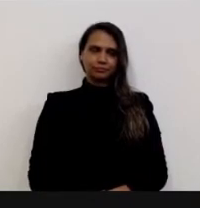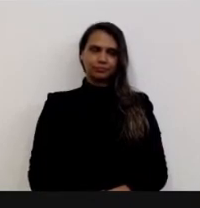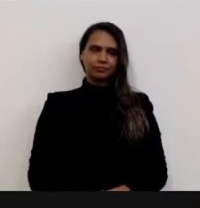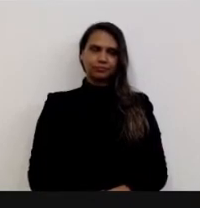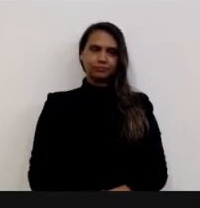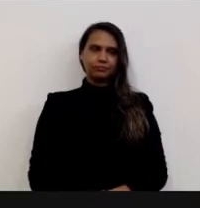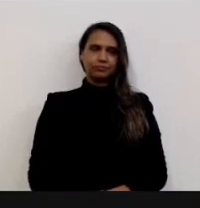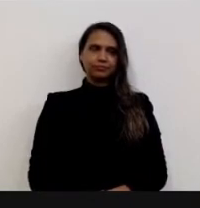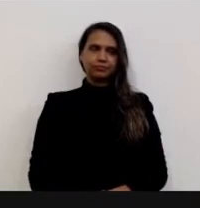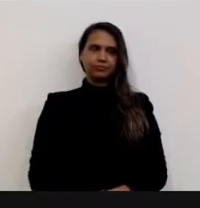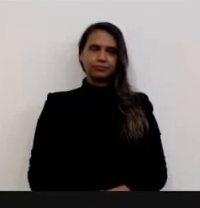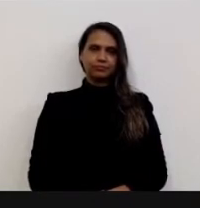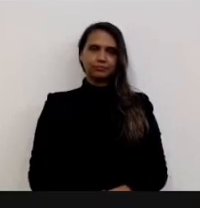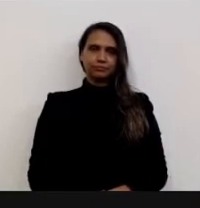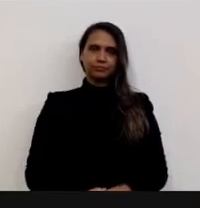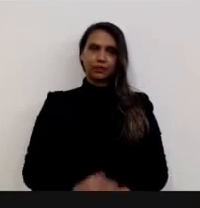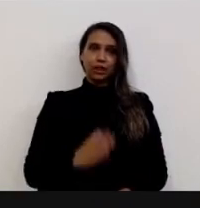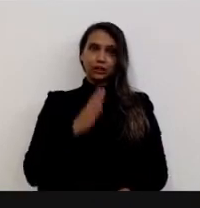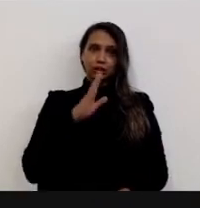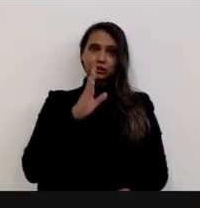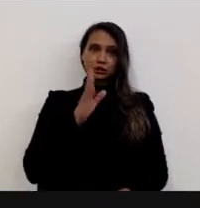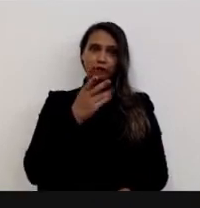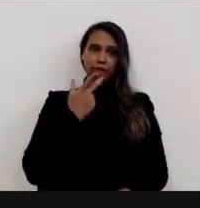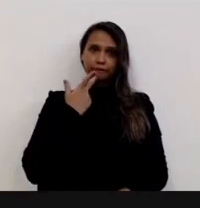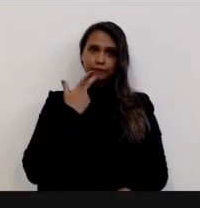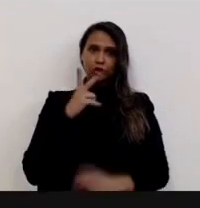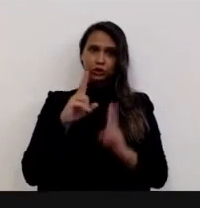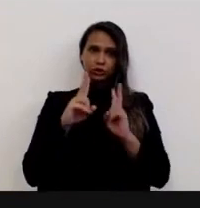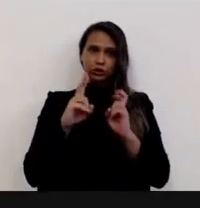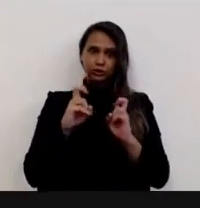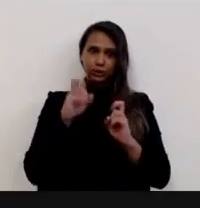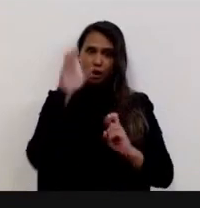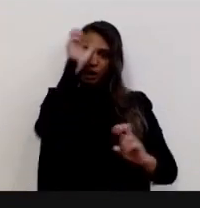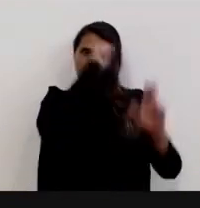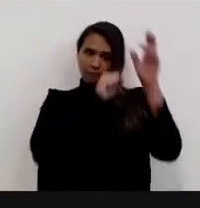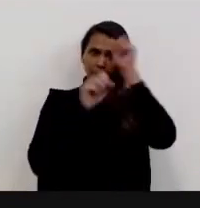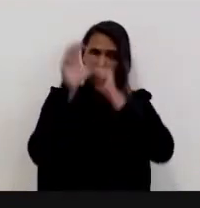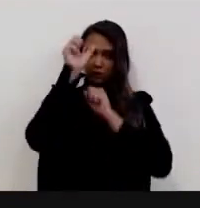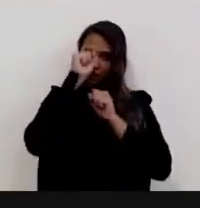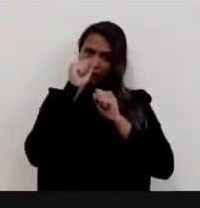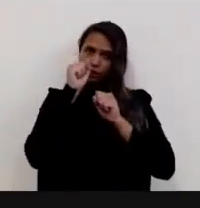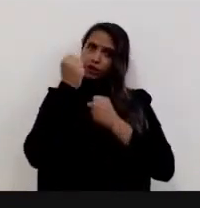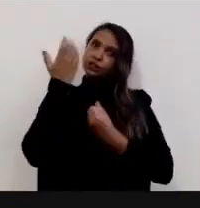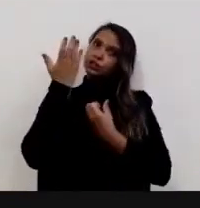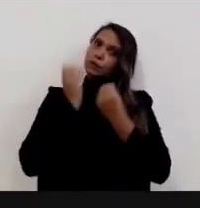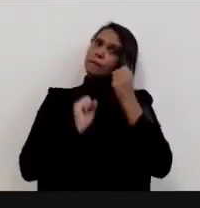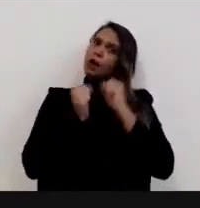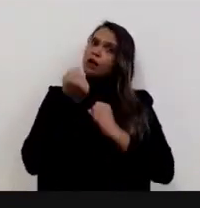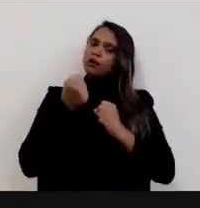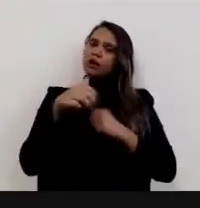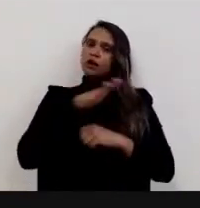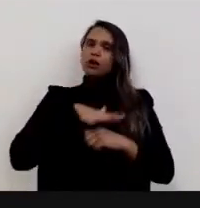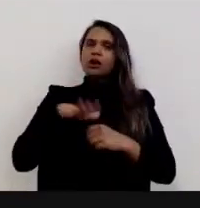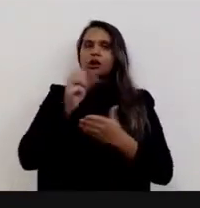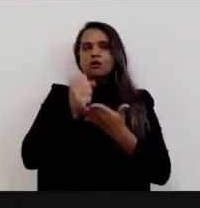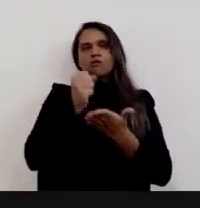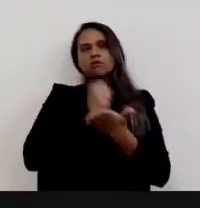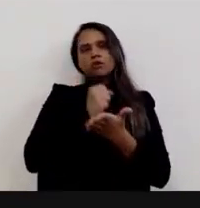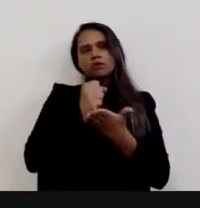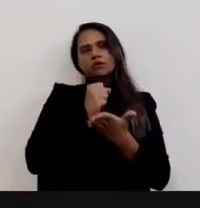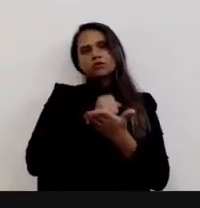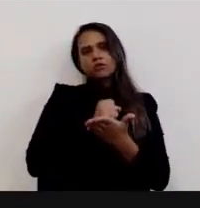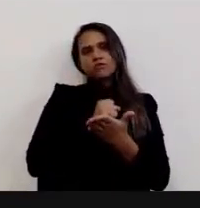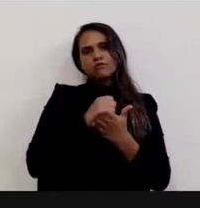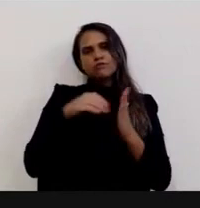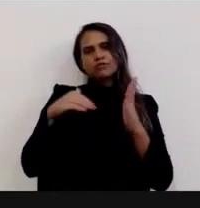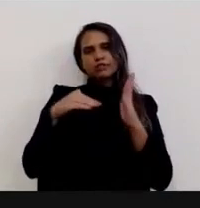Então, como foi dito pelo Fabiano, o trabalho chama Aprendizagem de Máquina no Controle de Sobrepreço das Contratações do Senado Federal,